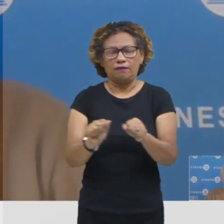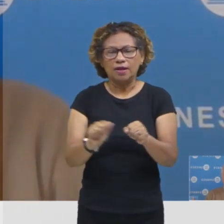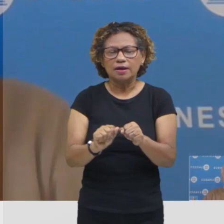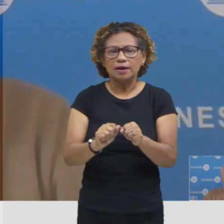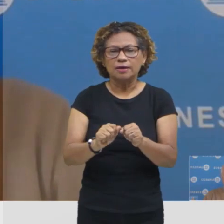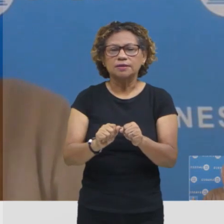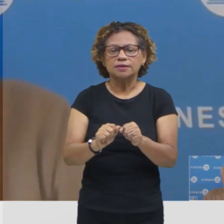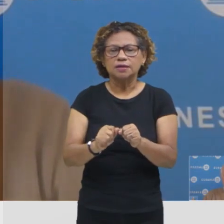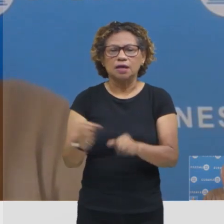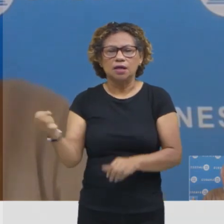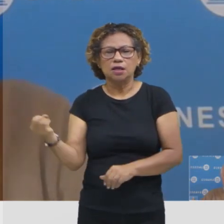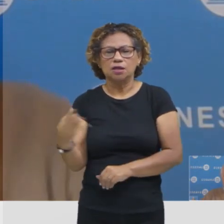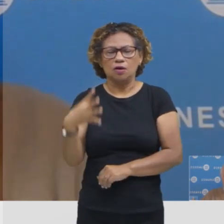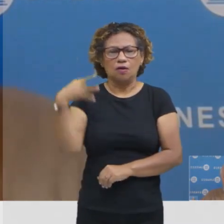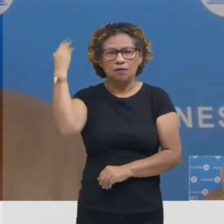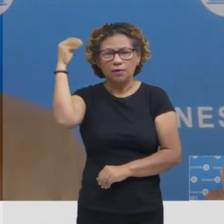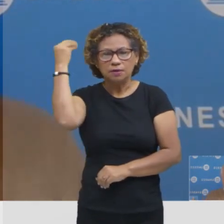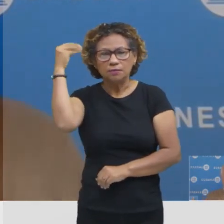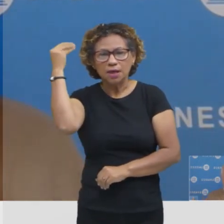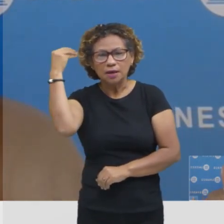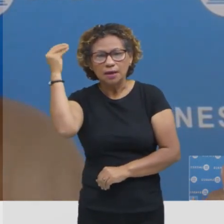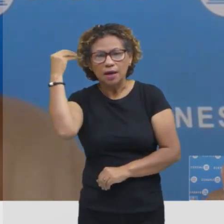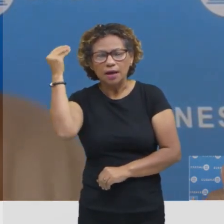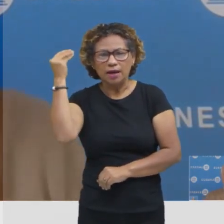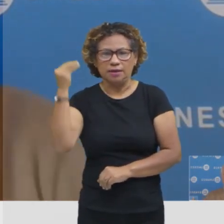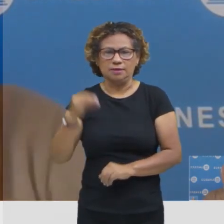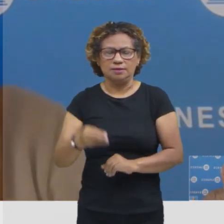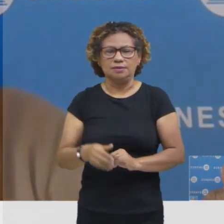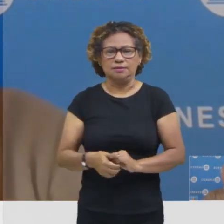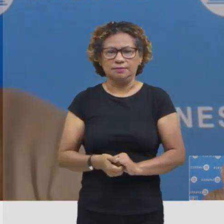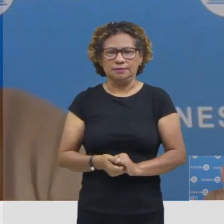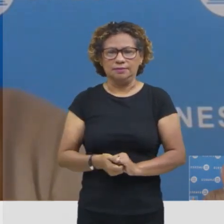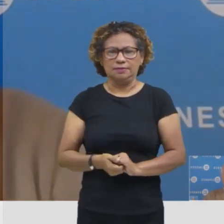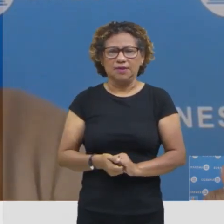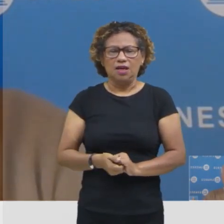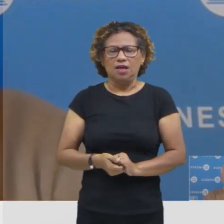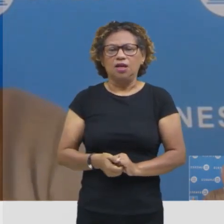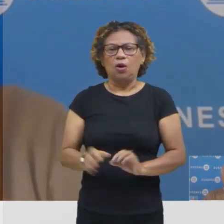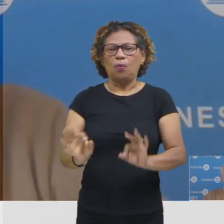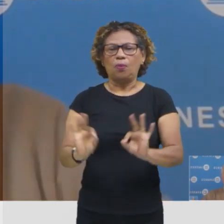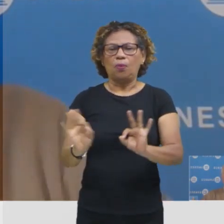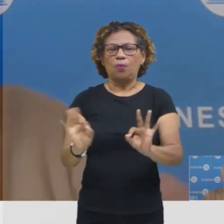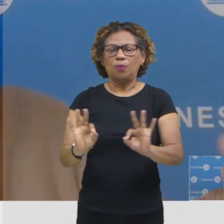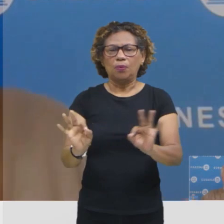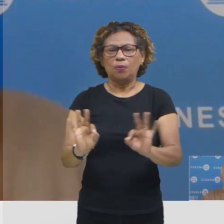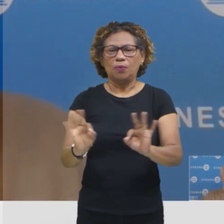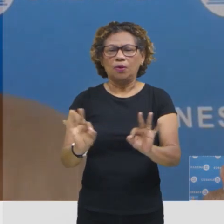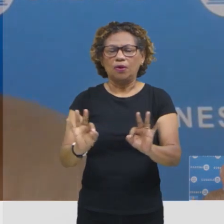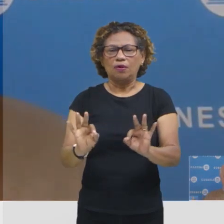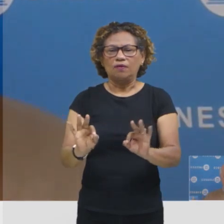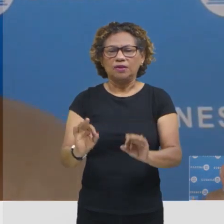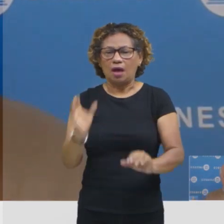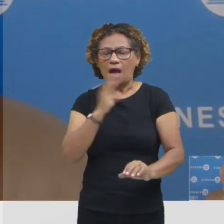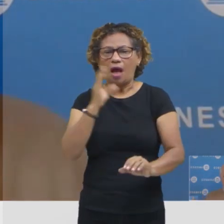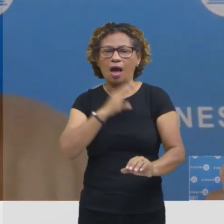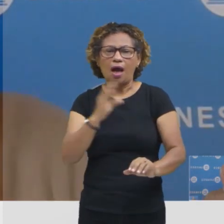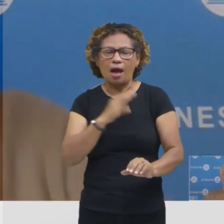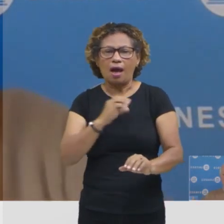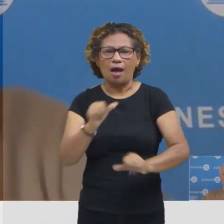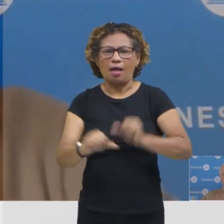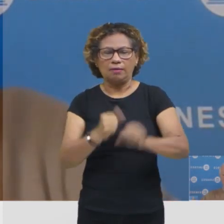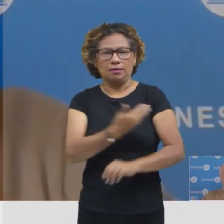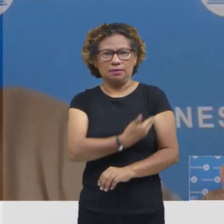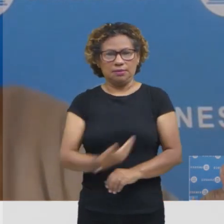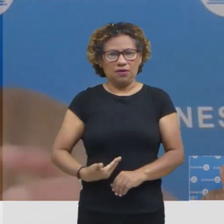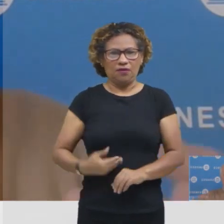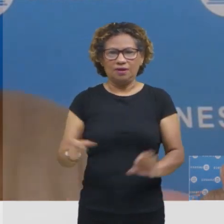experiências que não vão ser feitas todas ao mesmo tempo, que não vão ser feitas todas através de uma reforma imposta por um